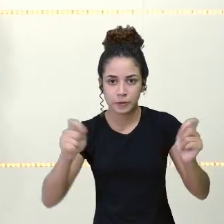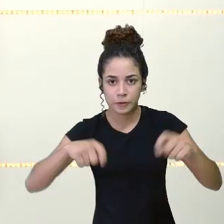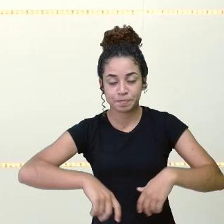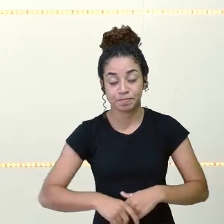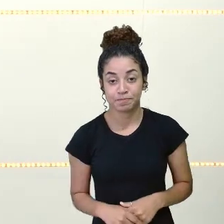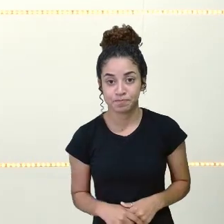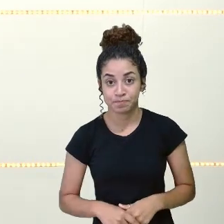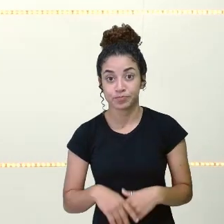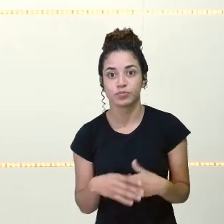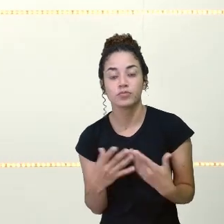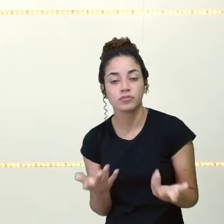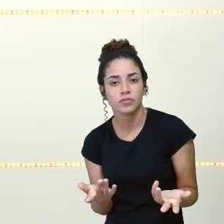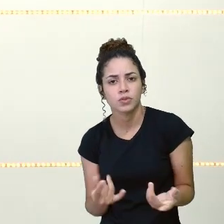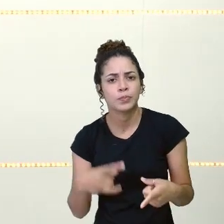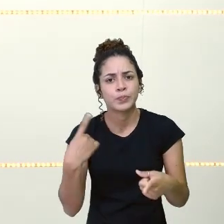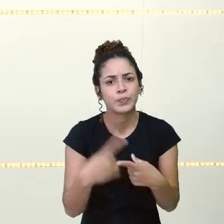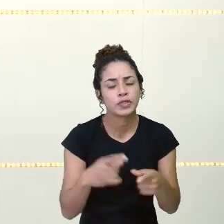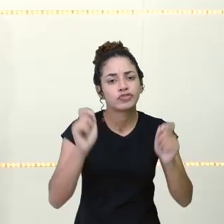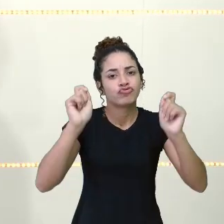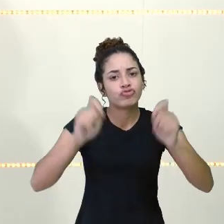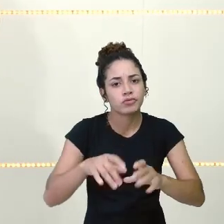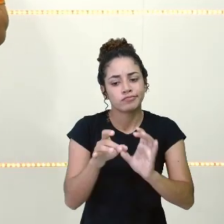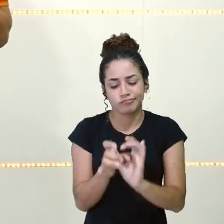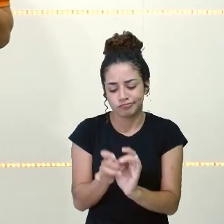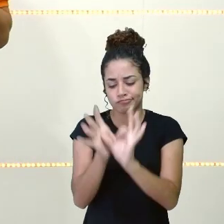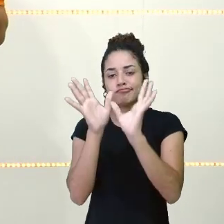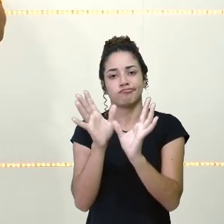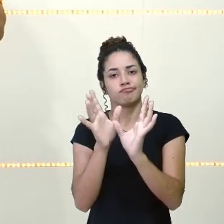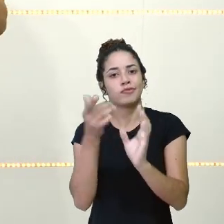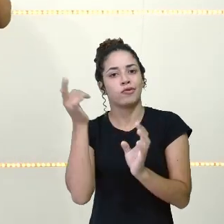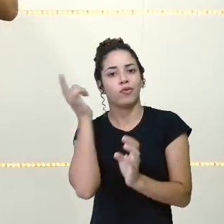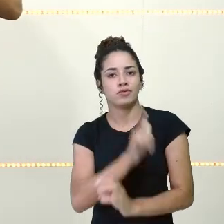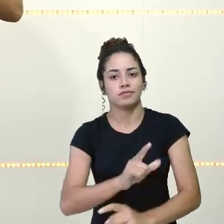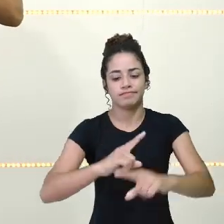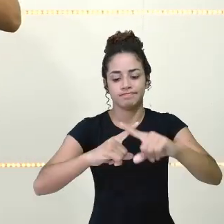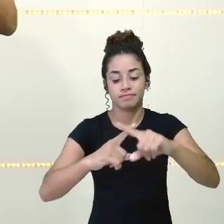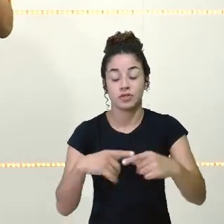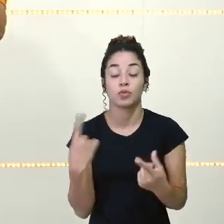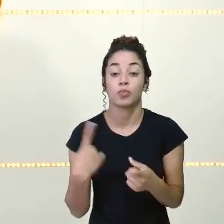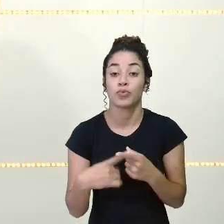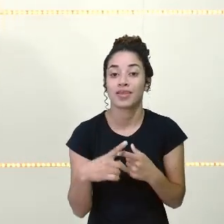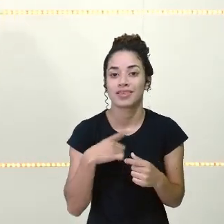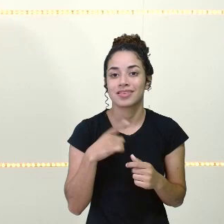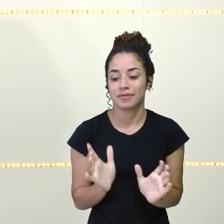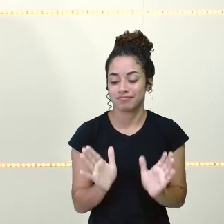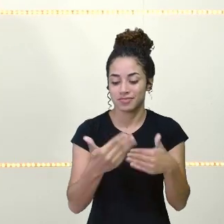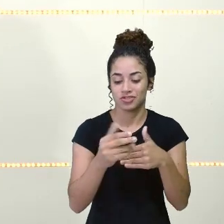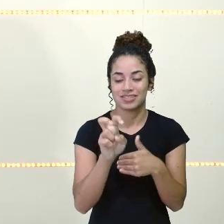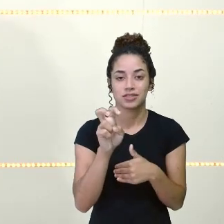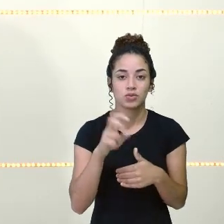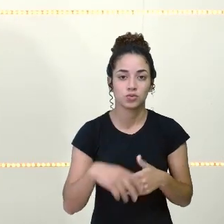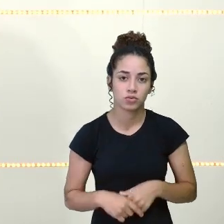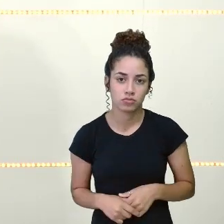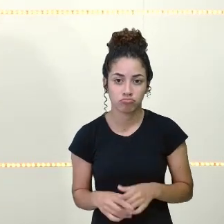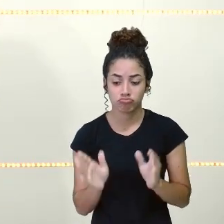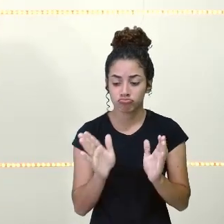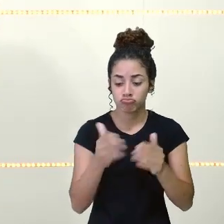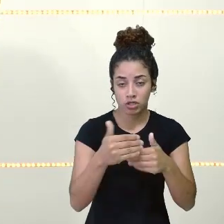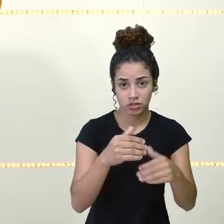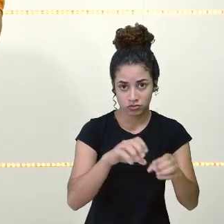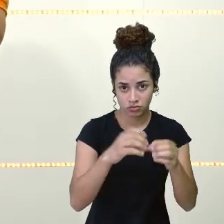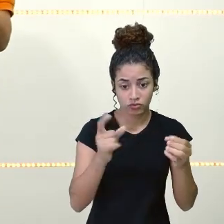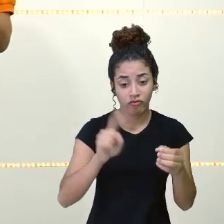por que eu já dou permissão para trabalhar essa operação? Eu tenho 5 bandejas. Essas bandejas